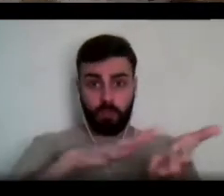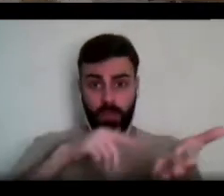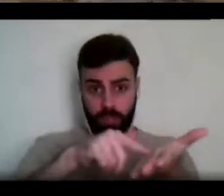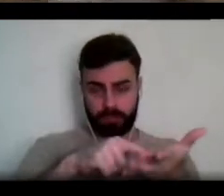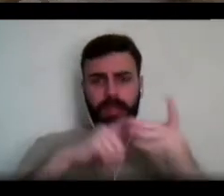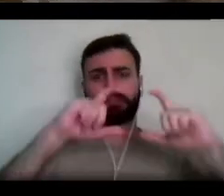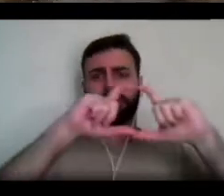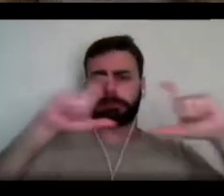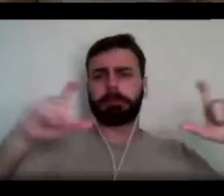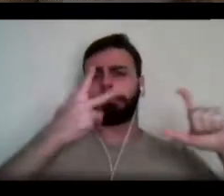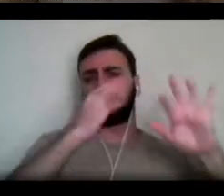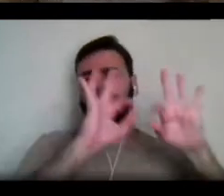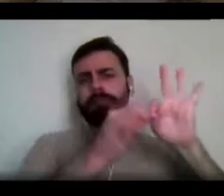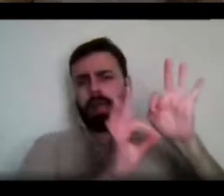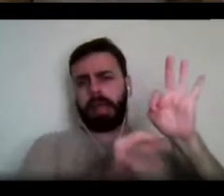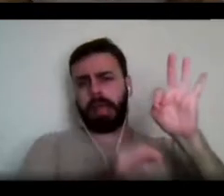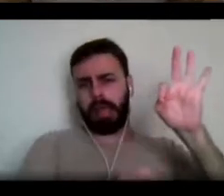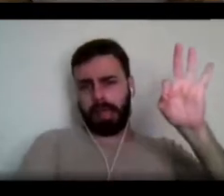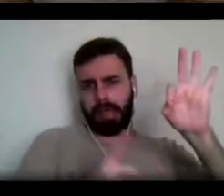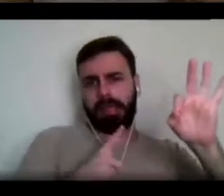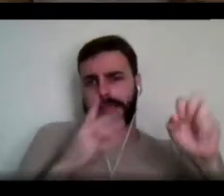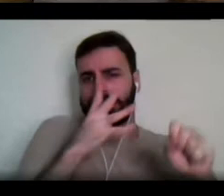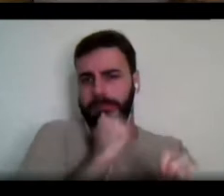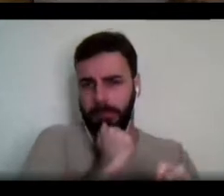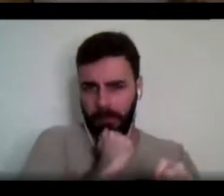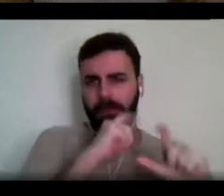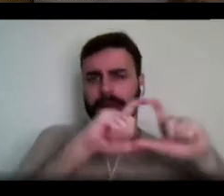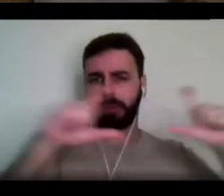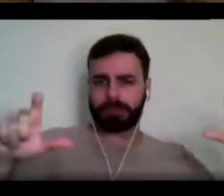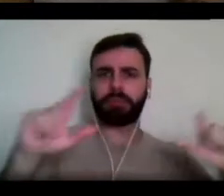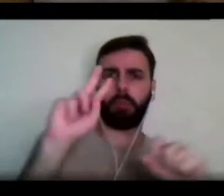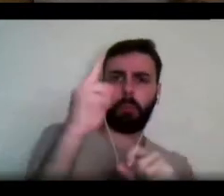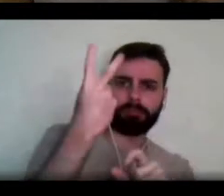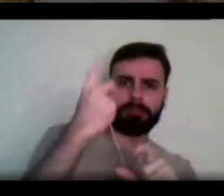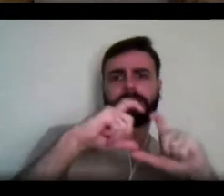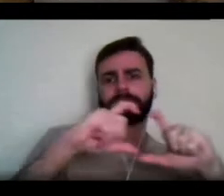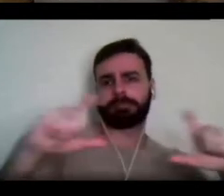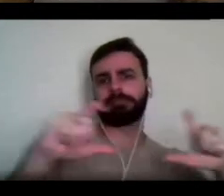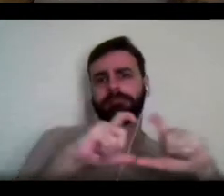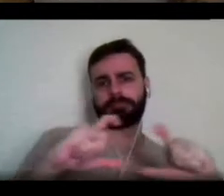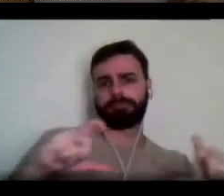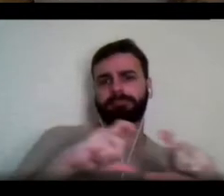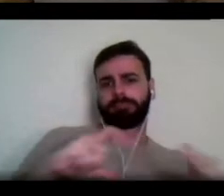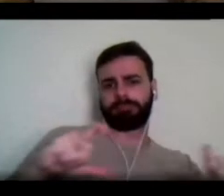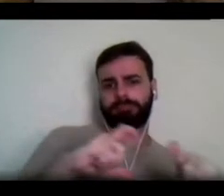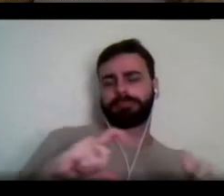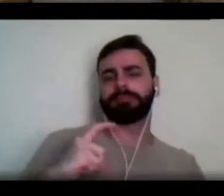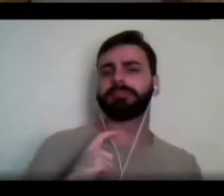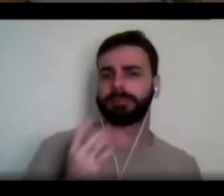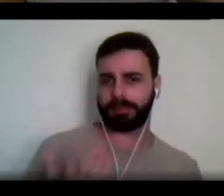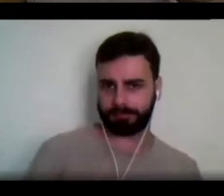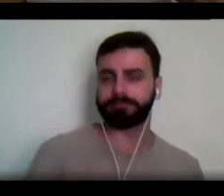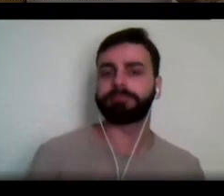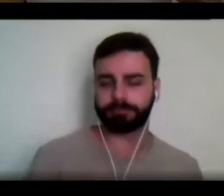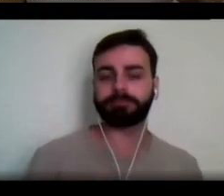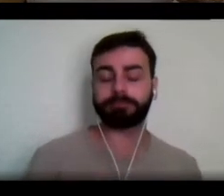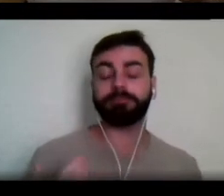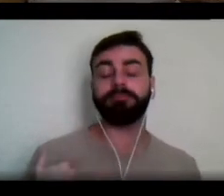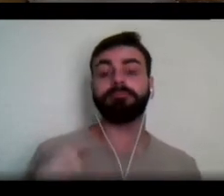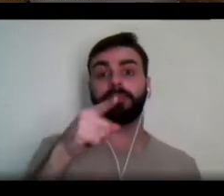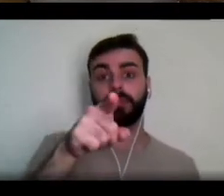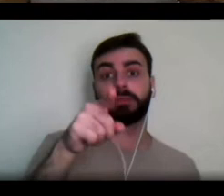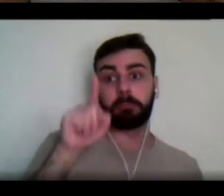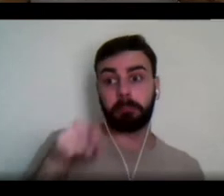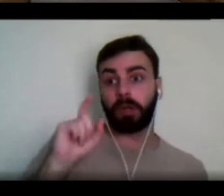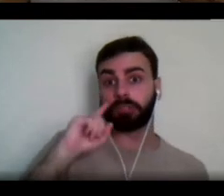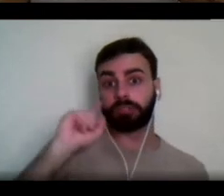tipo, né? Para usar esse link que eu acabei de botar, no fim você